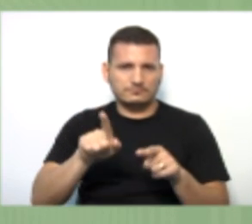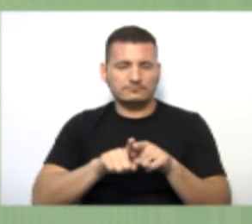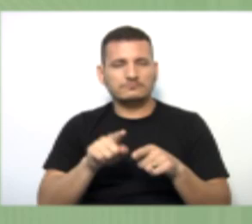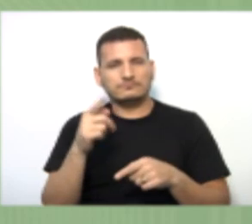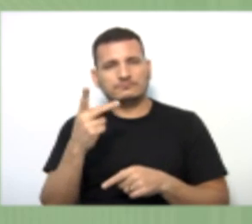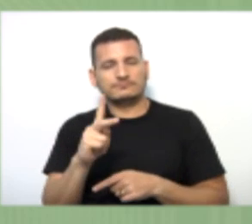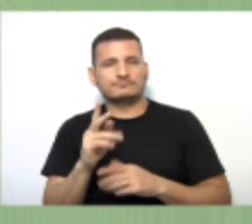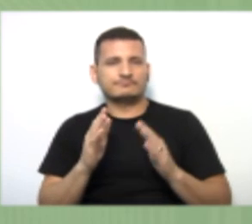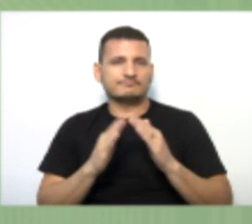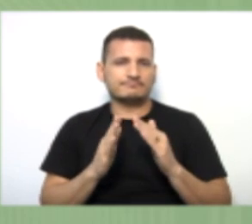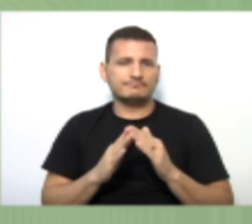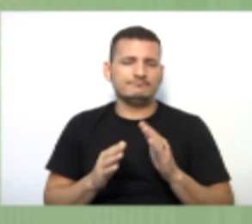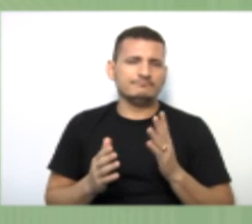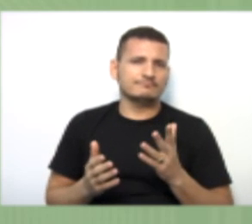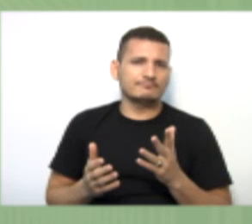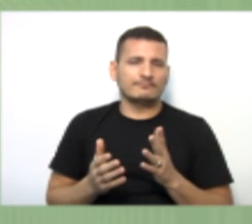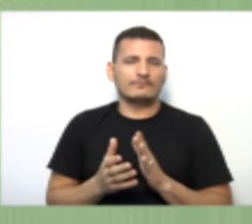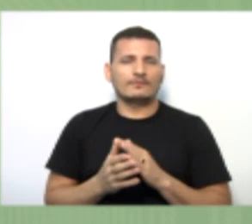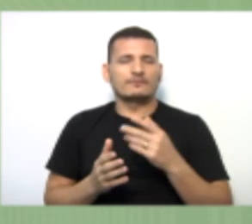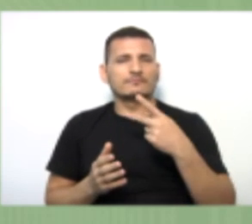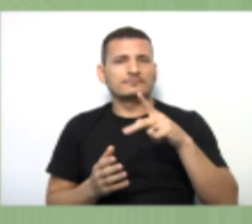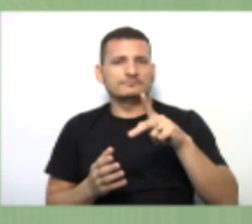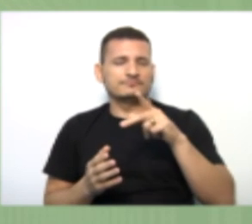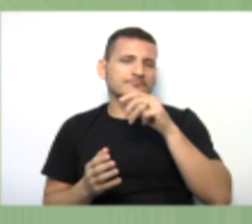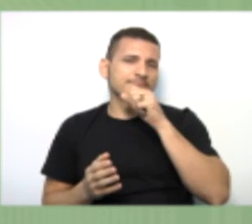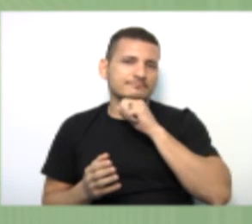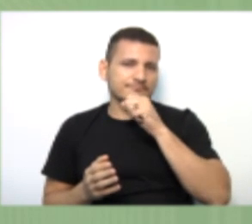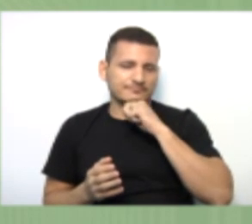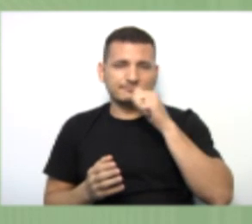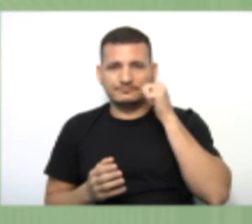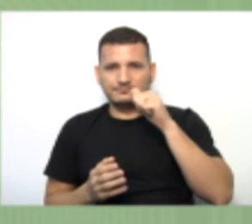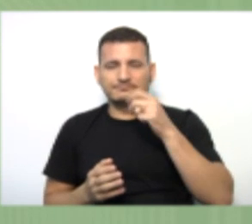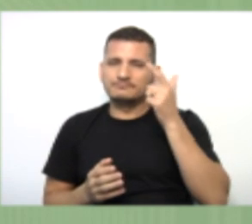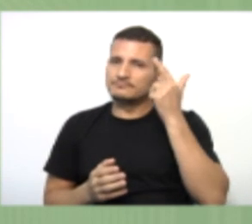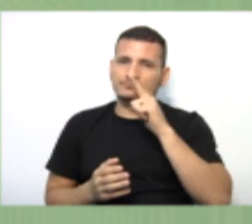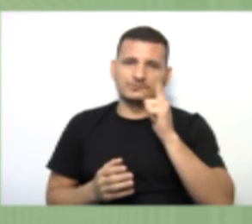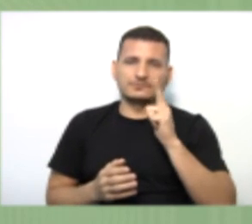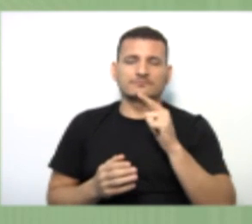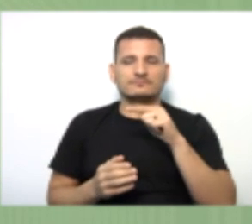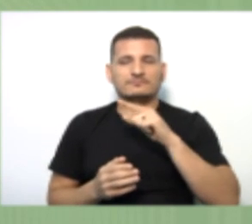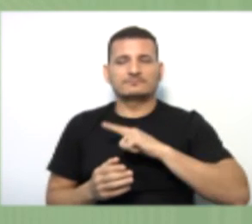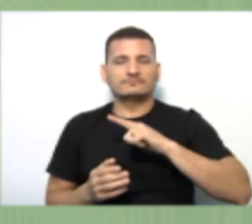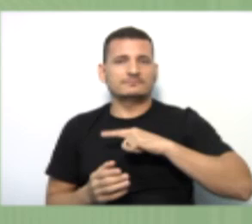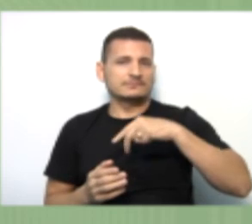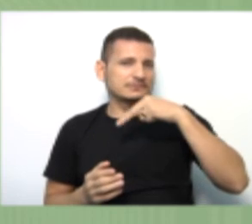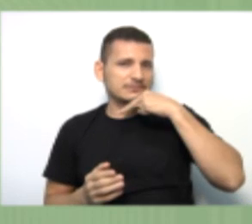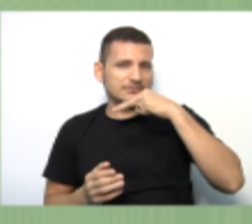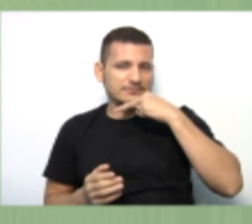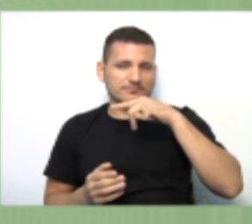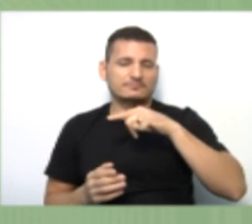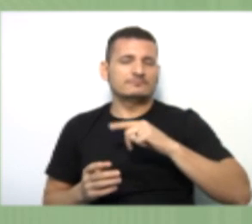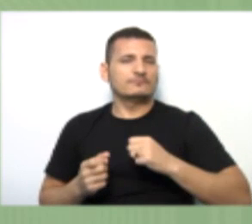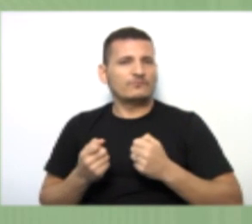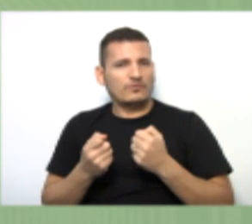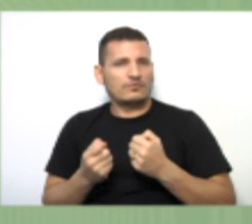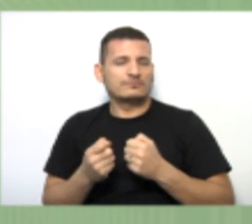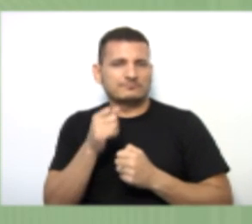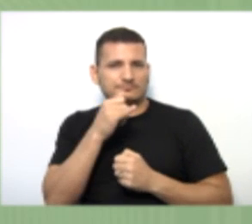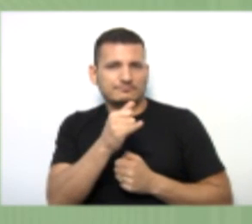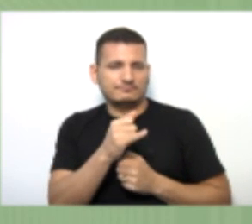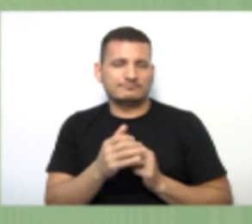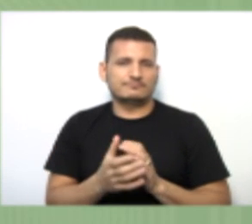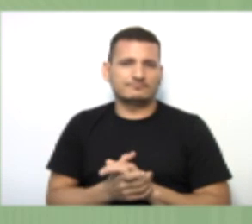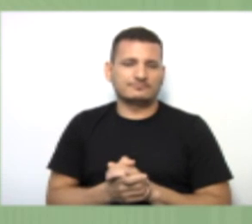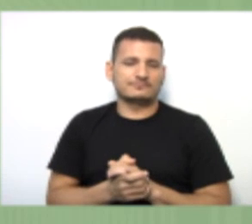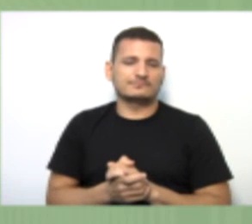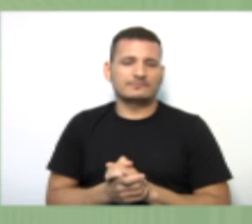sua casa, ai meu filho, tá a sua avó, né, não consegue trocar uma lâmpada, você está ali com aquele netão, cheio de energia, cheio de coisa. Aí você vai